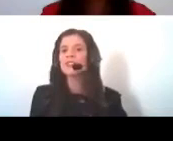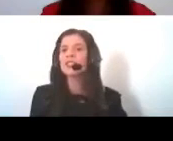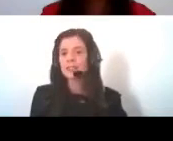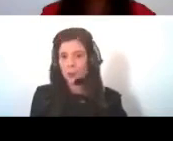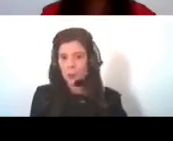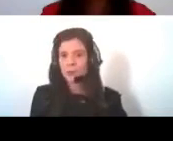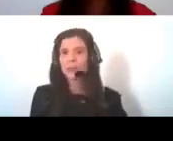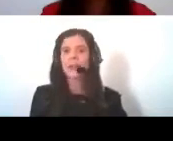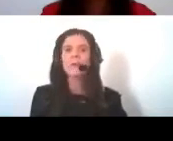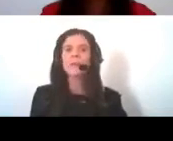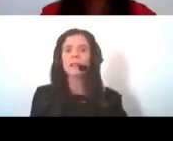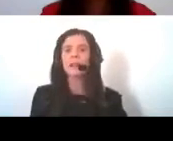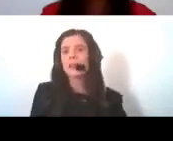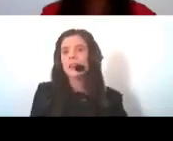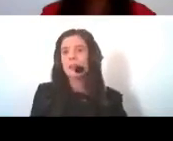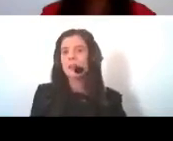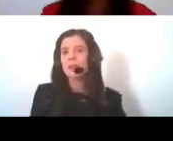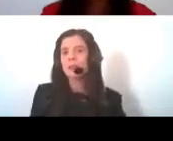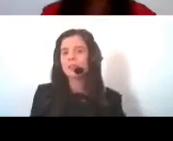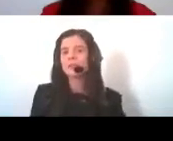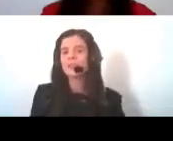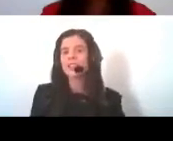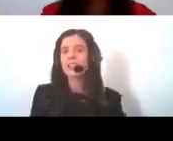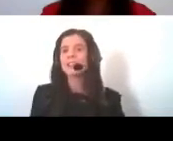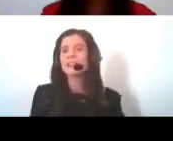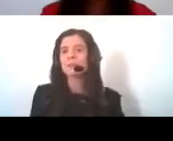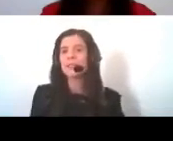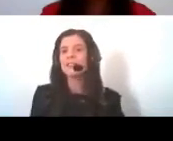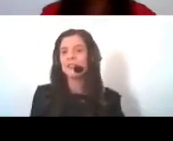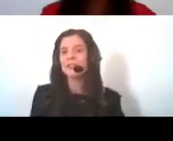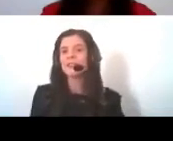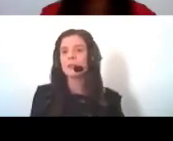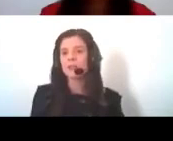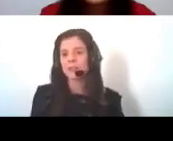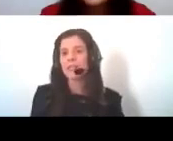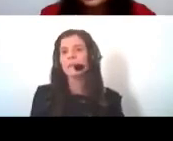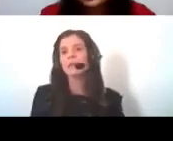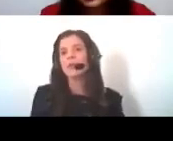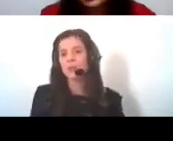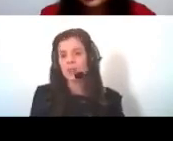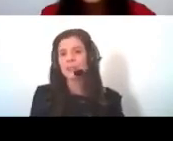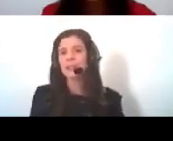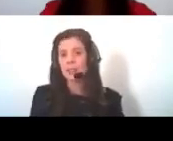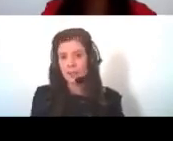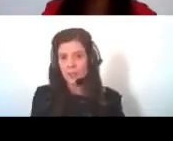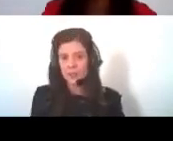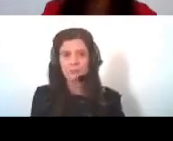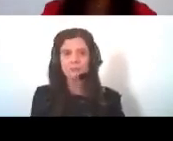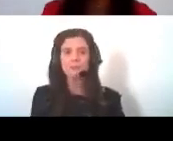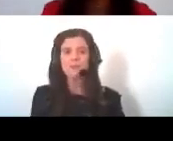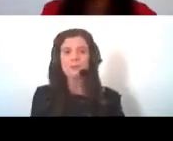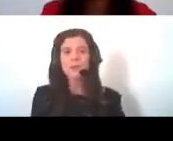uma distinção, né? Porque o servidor de carreira, esses benefícios são previstos em lei. Para o comissionado, a lei não